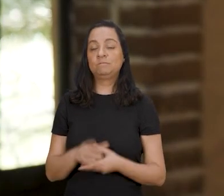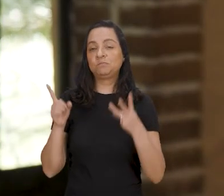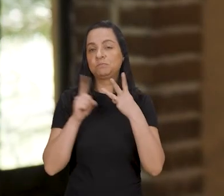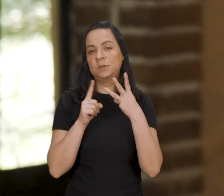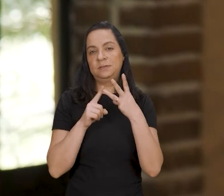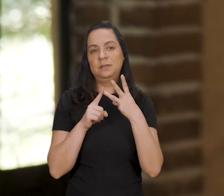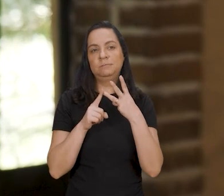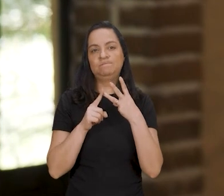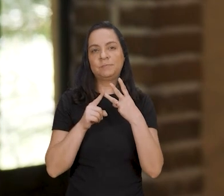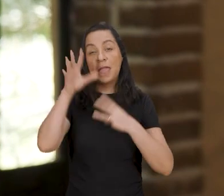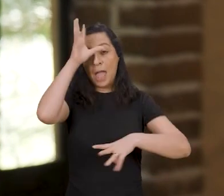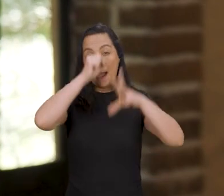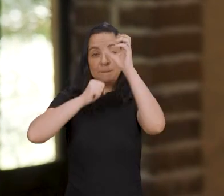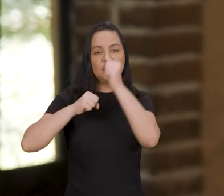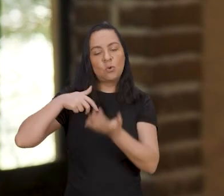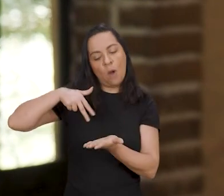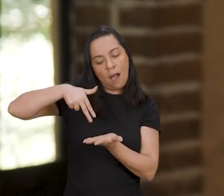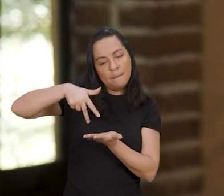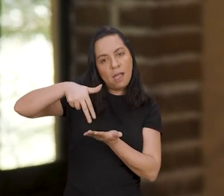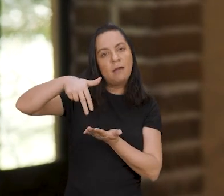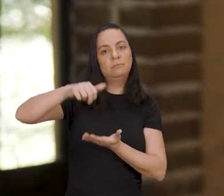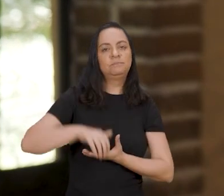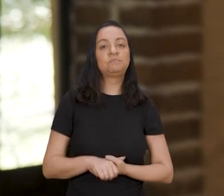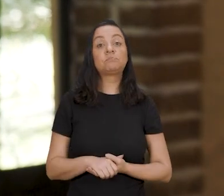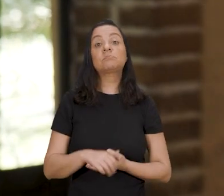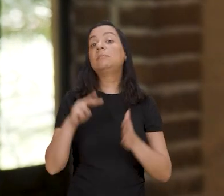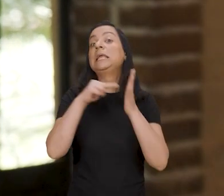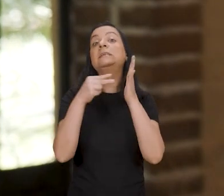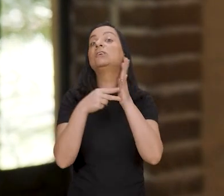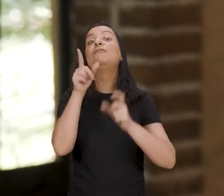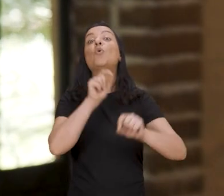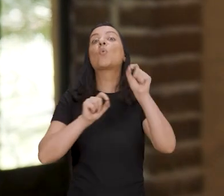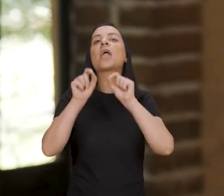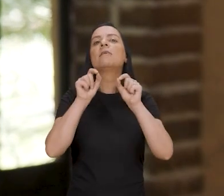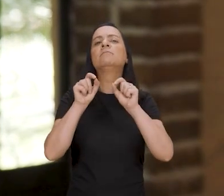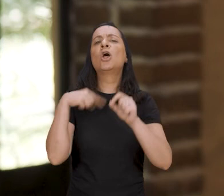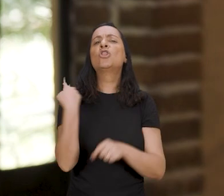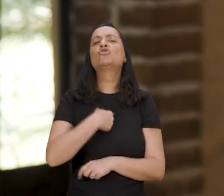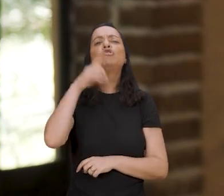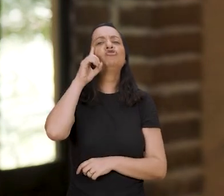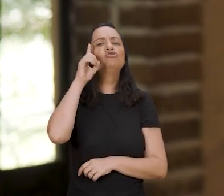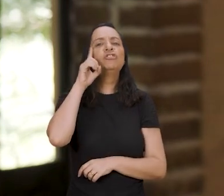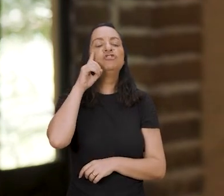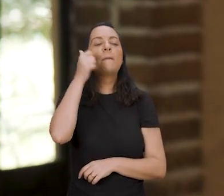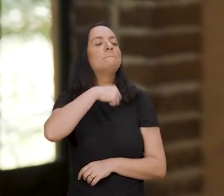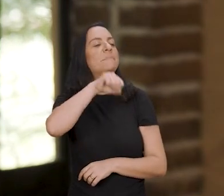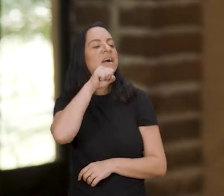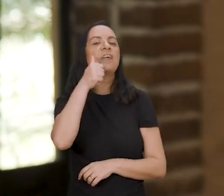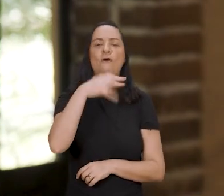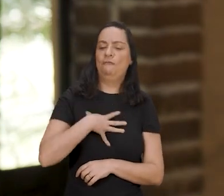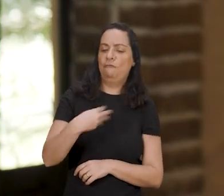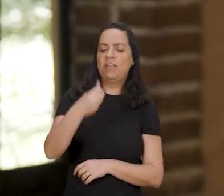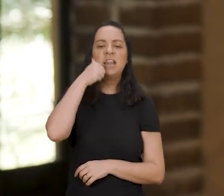Terceiro, aprendam a caminhar. Caminhar aqui tem a ver com as atividades do nosso dia a dia. Ser mãe, ser